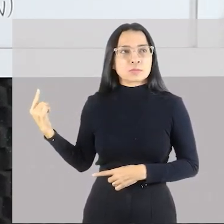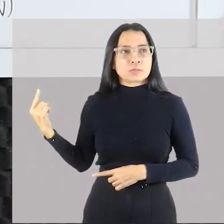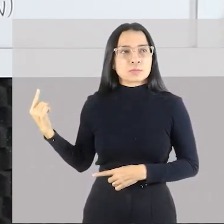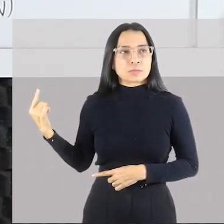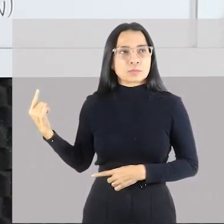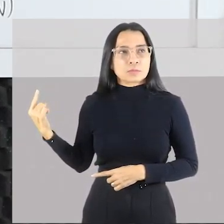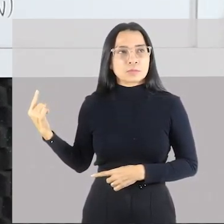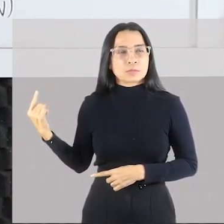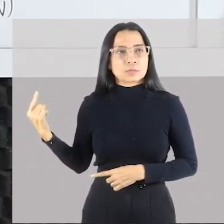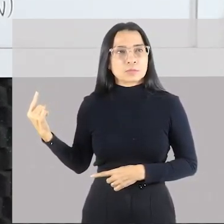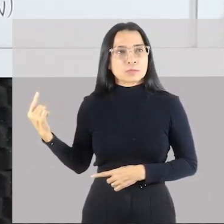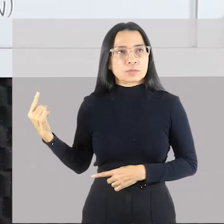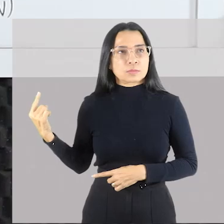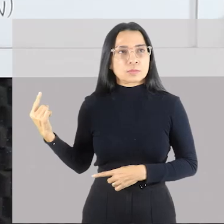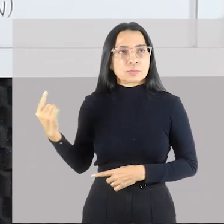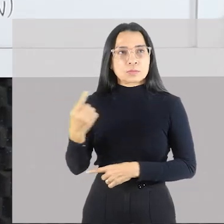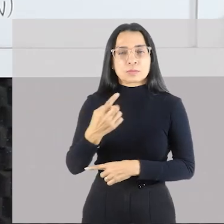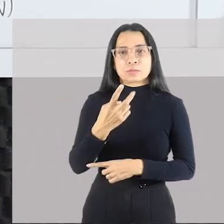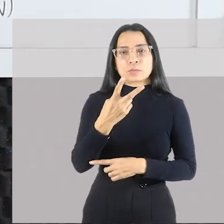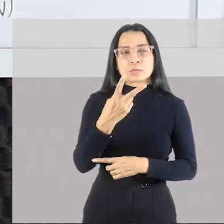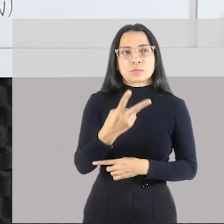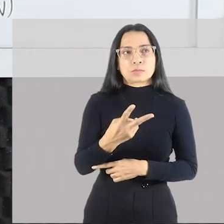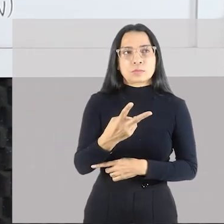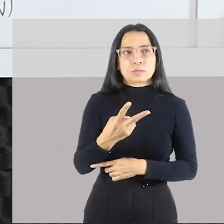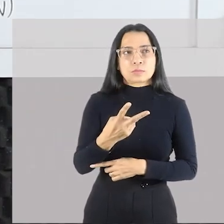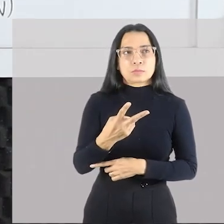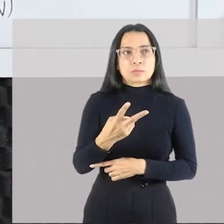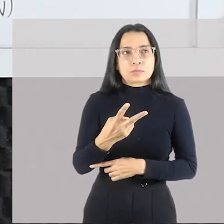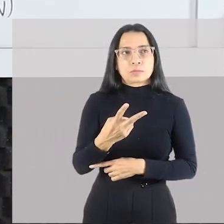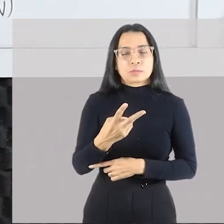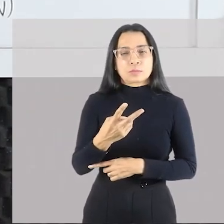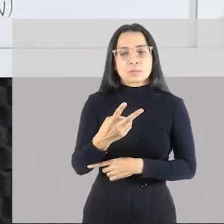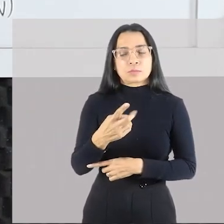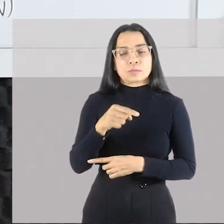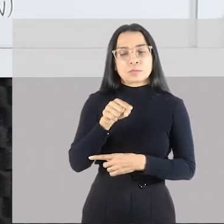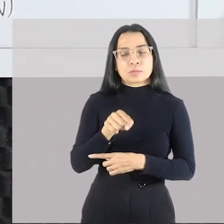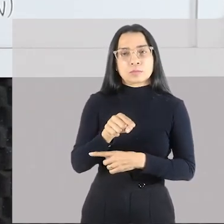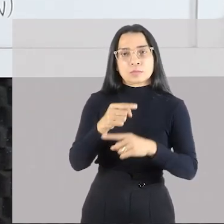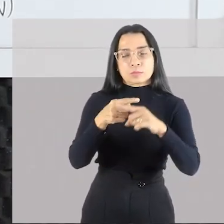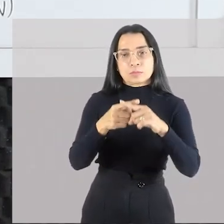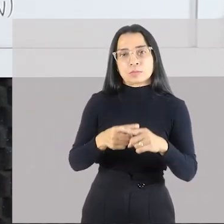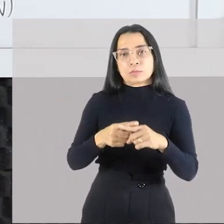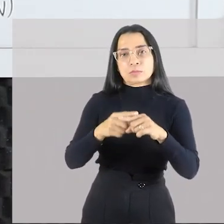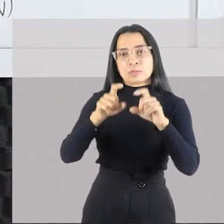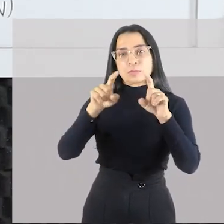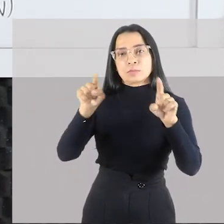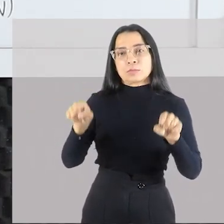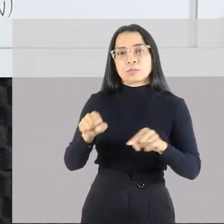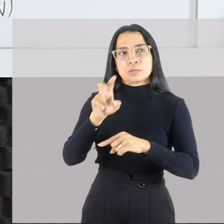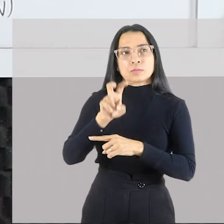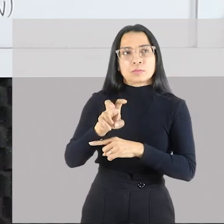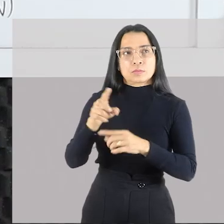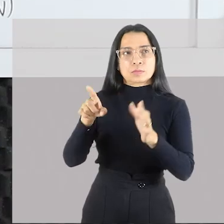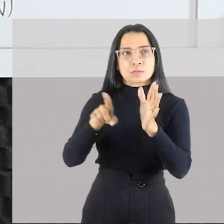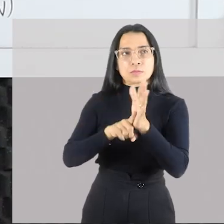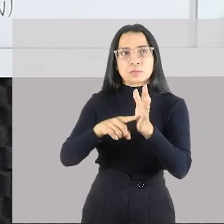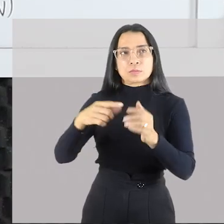2y. Então, vai ficar 2, que multiplica 5 menos 2y,